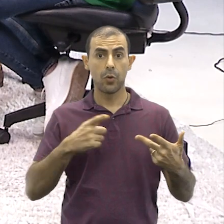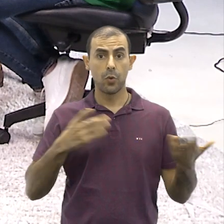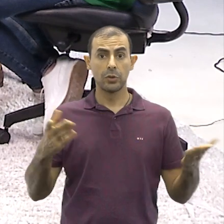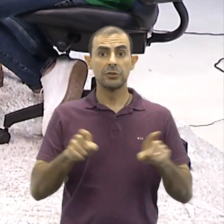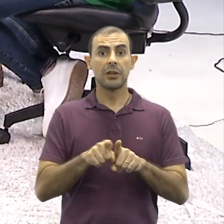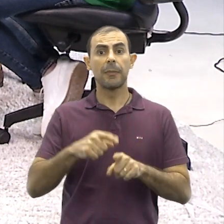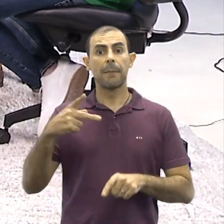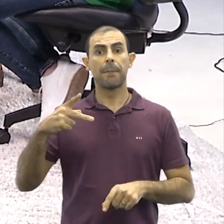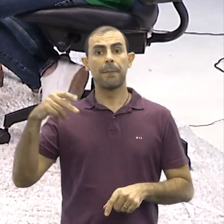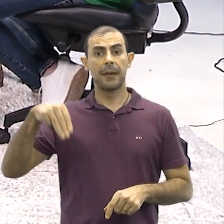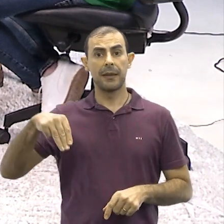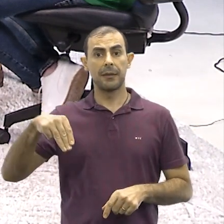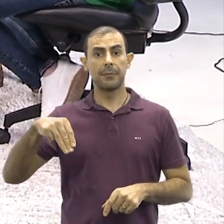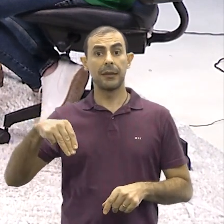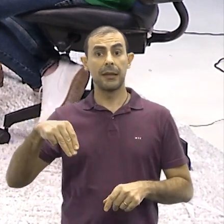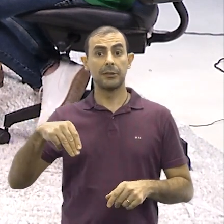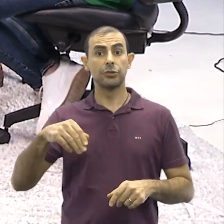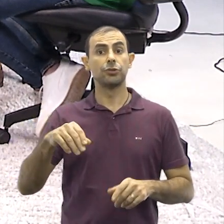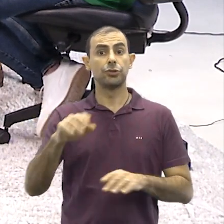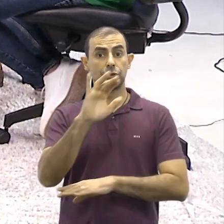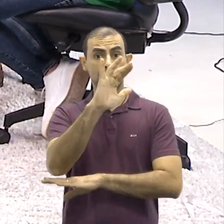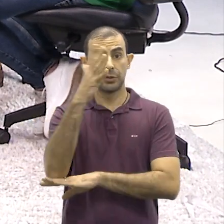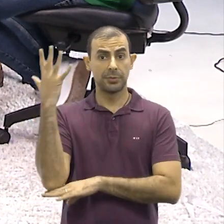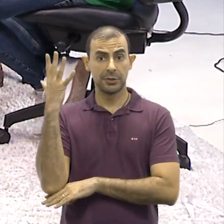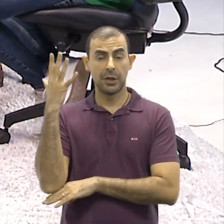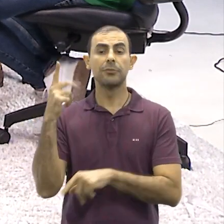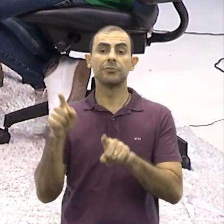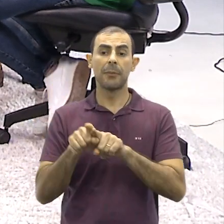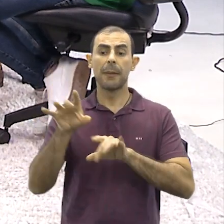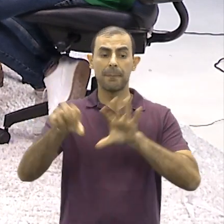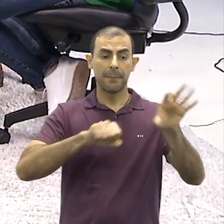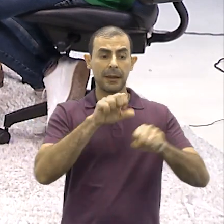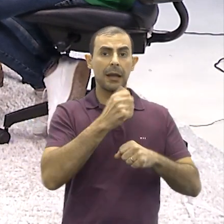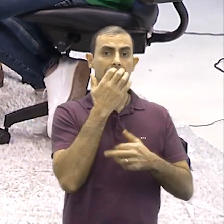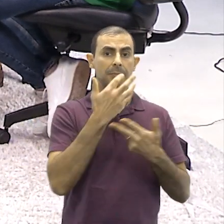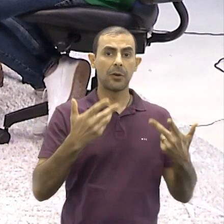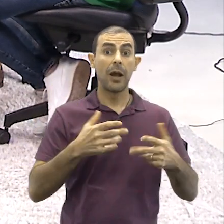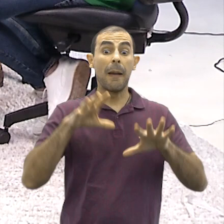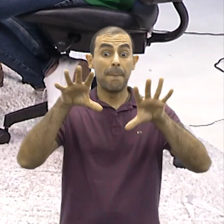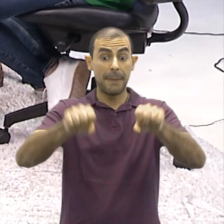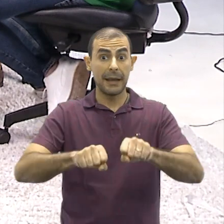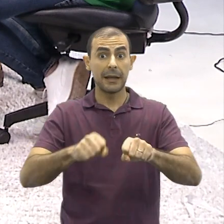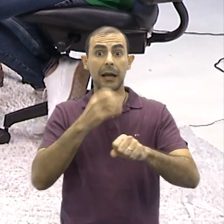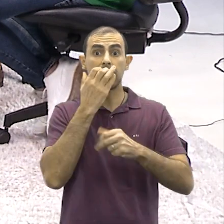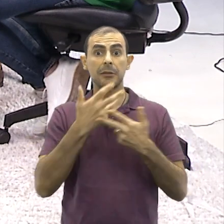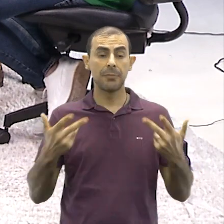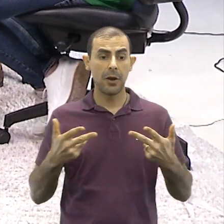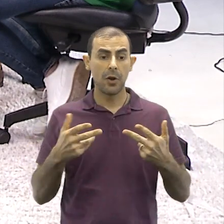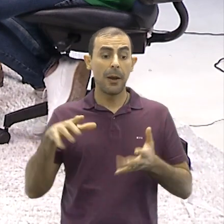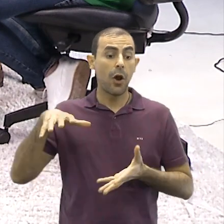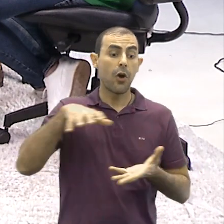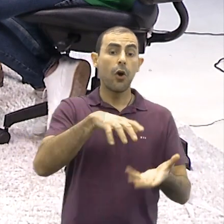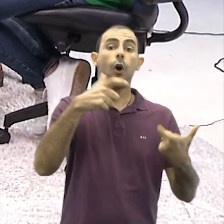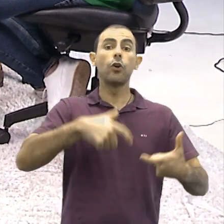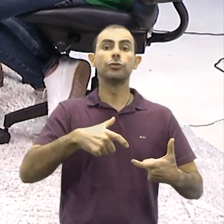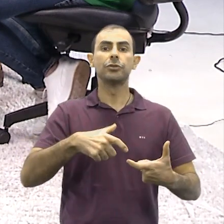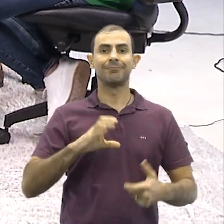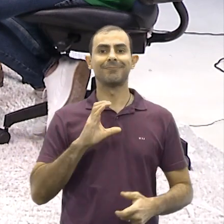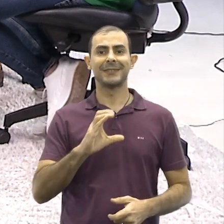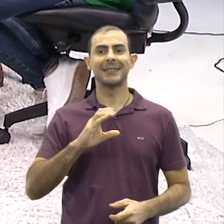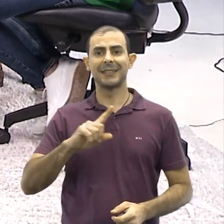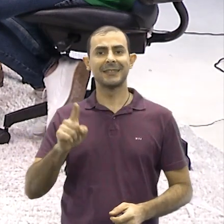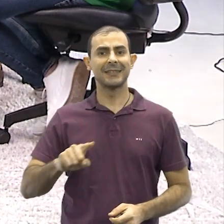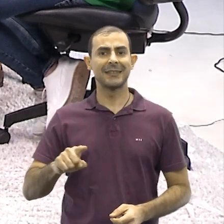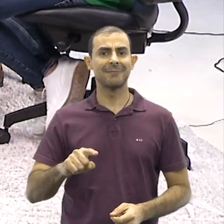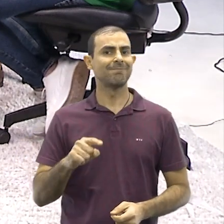Militar Ambiental, ela resgata o animal em condições de insalubridade, de maus tratos, eles não têm para onde levar isso. O CCZ não é local